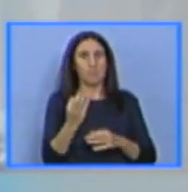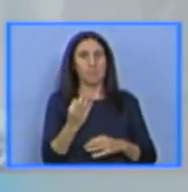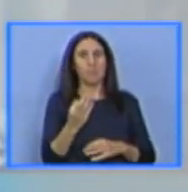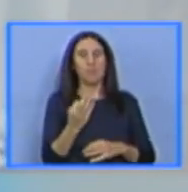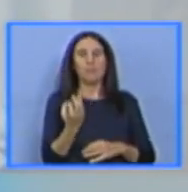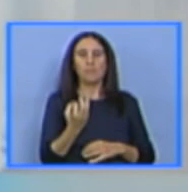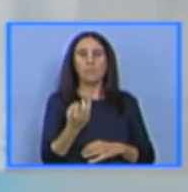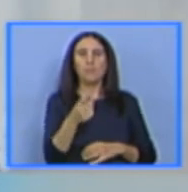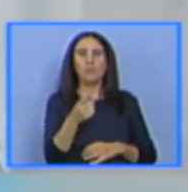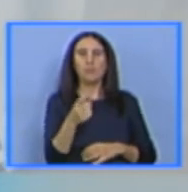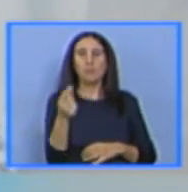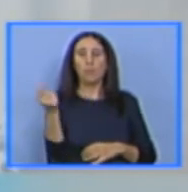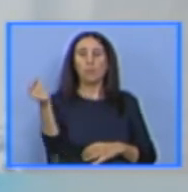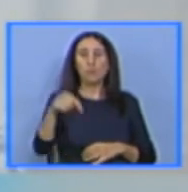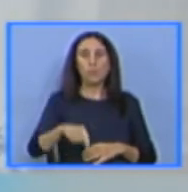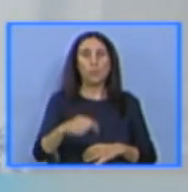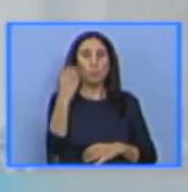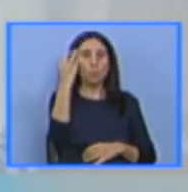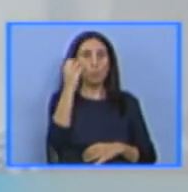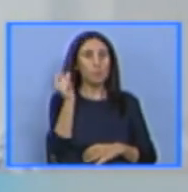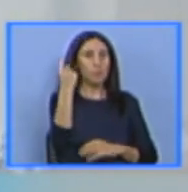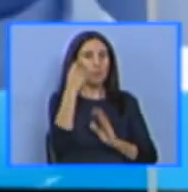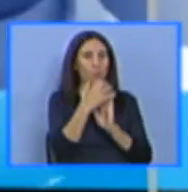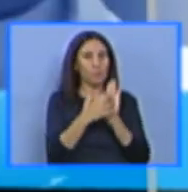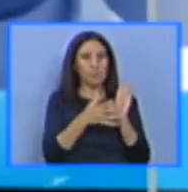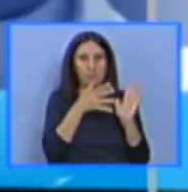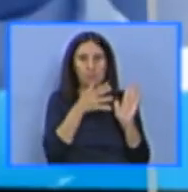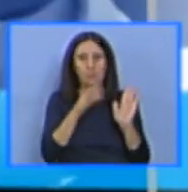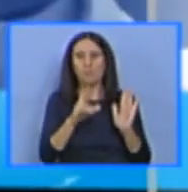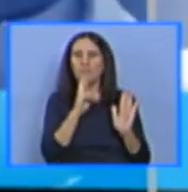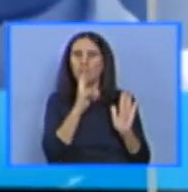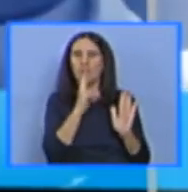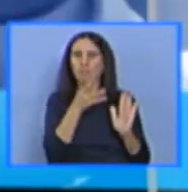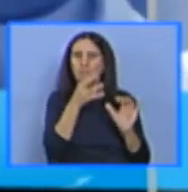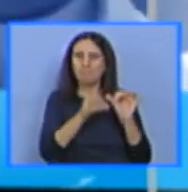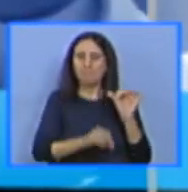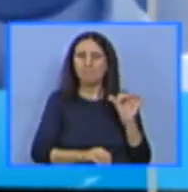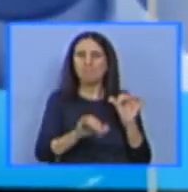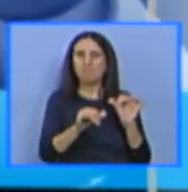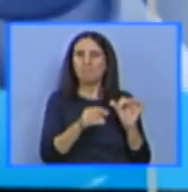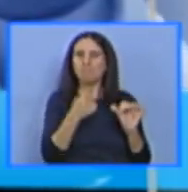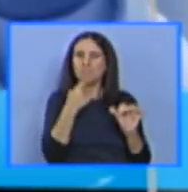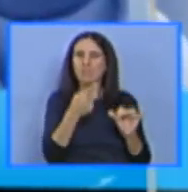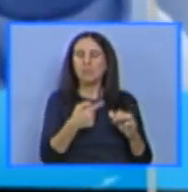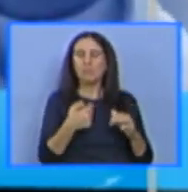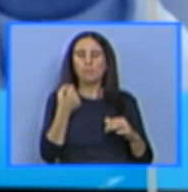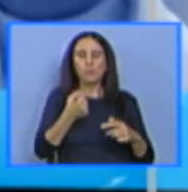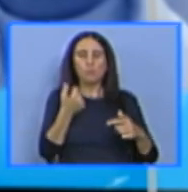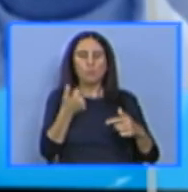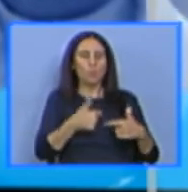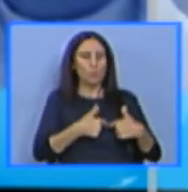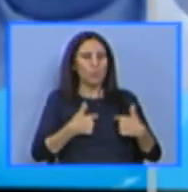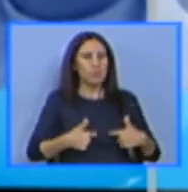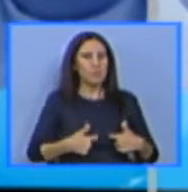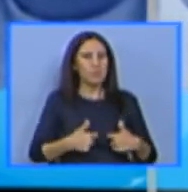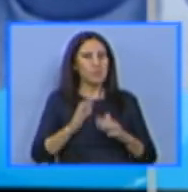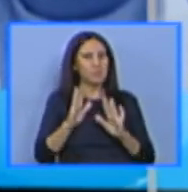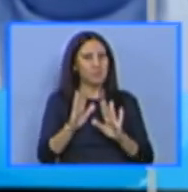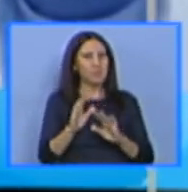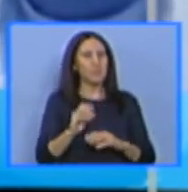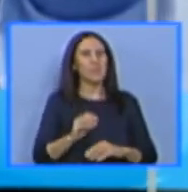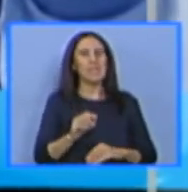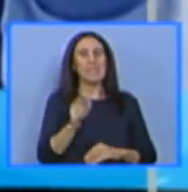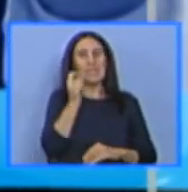quer a homilia da sua chegada ao Porto, quer a homilia no Santuário de Fátima, essa insistência do coração do bom pastor. E ele